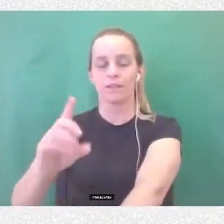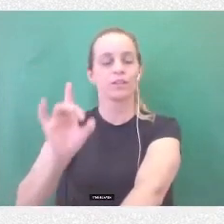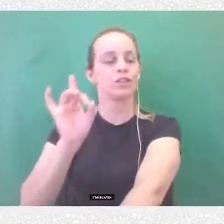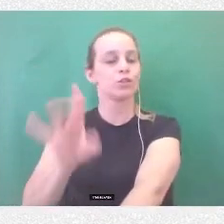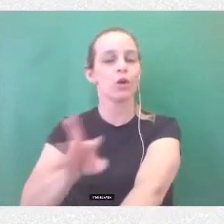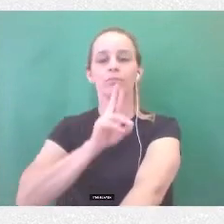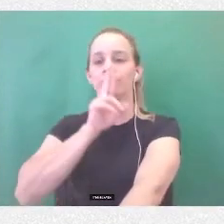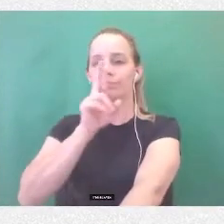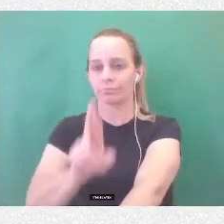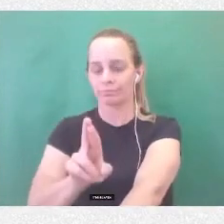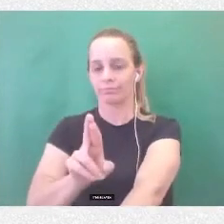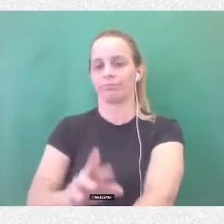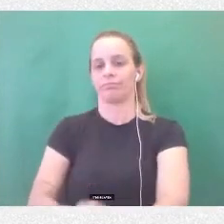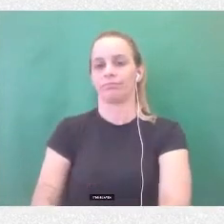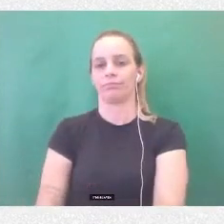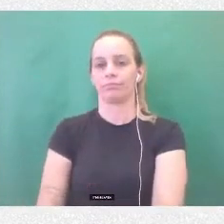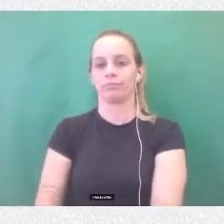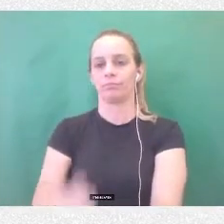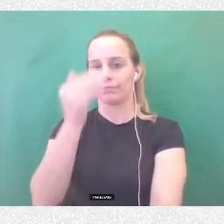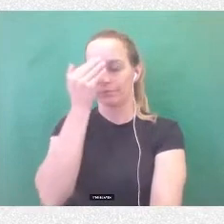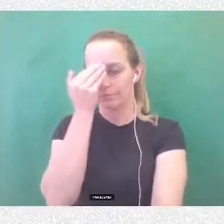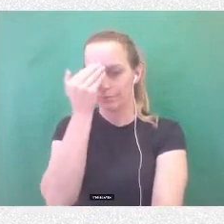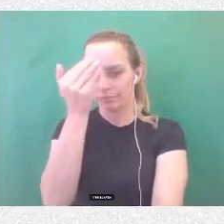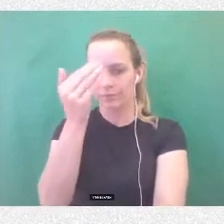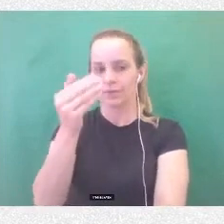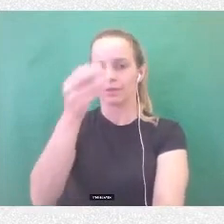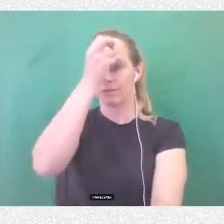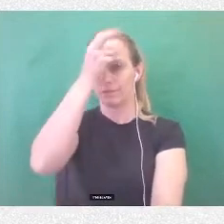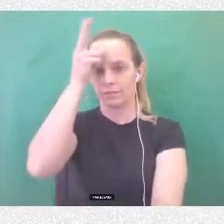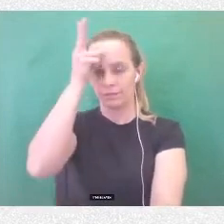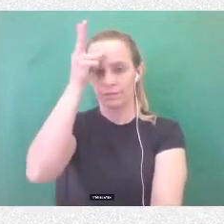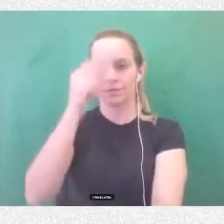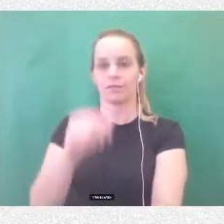registrado. Obrigada, prefeito.